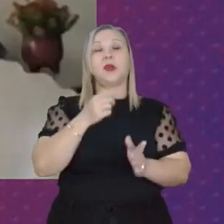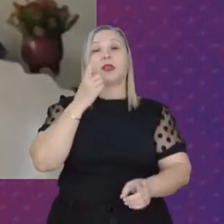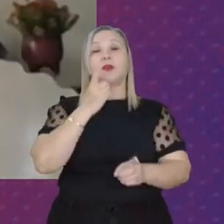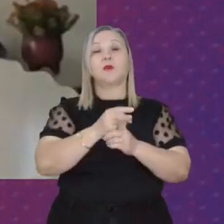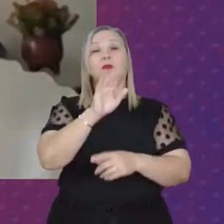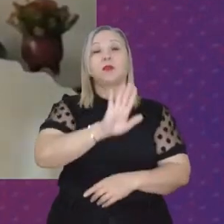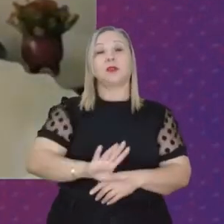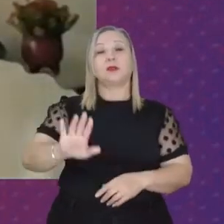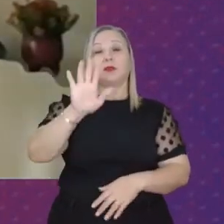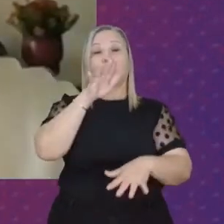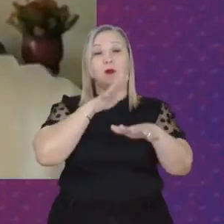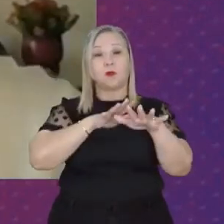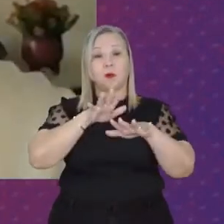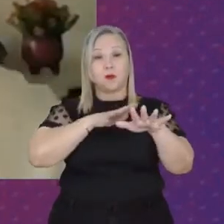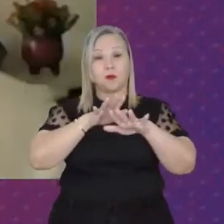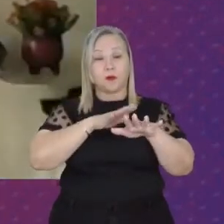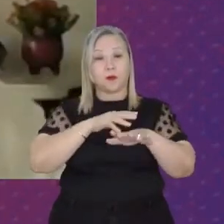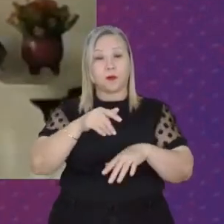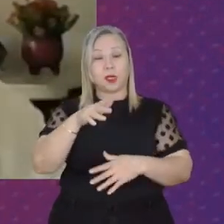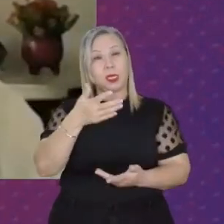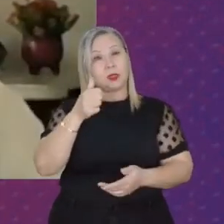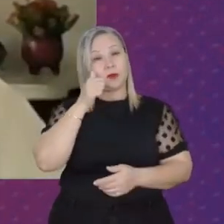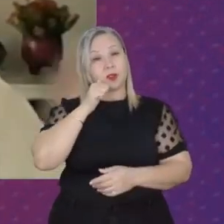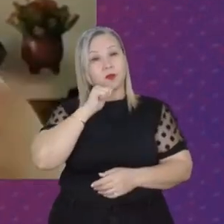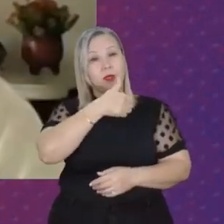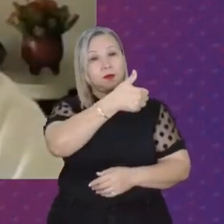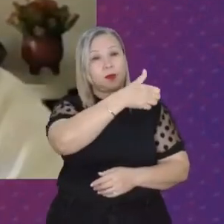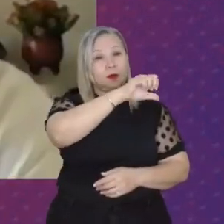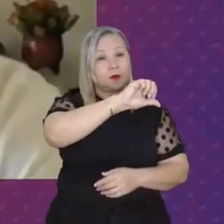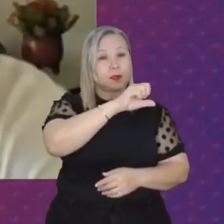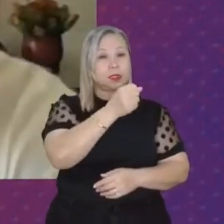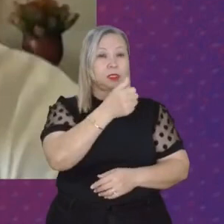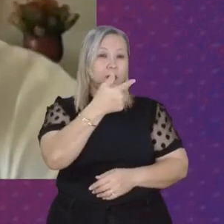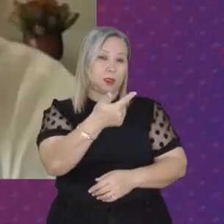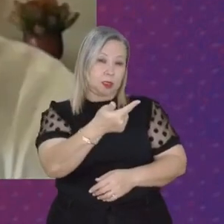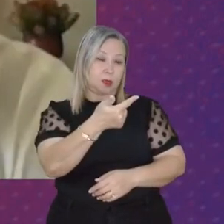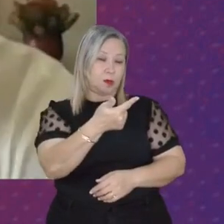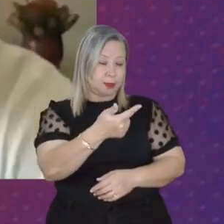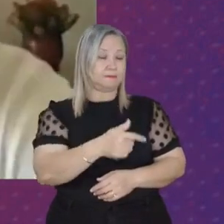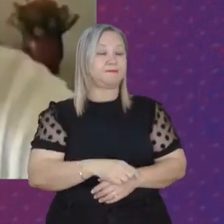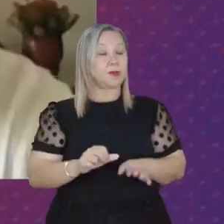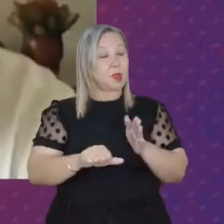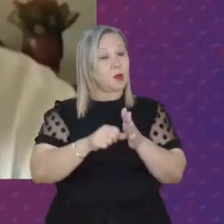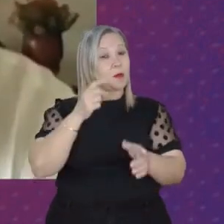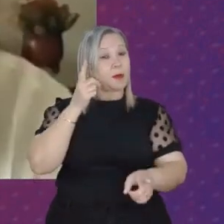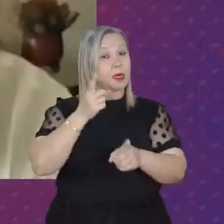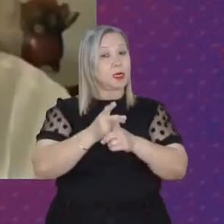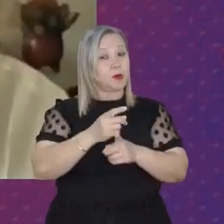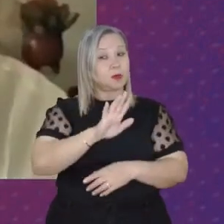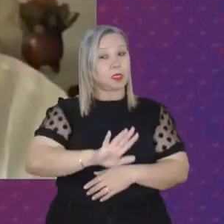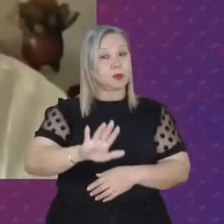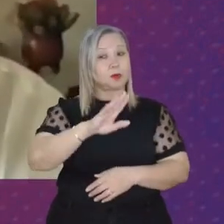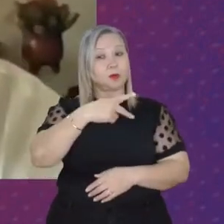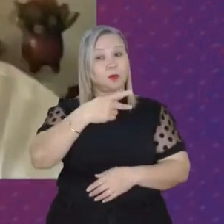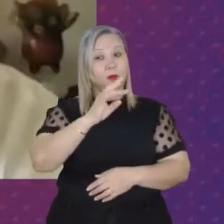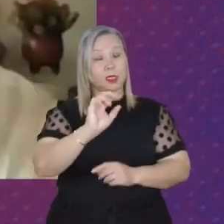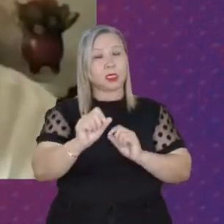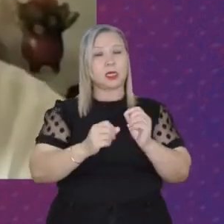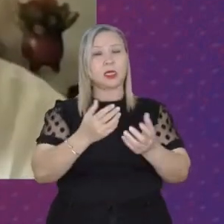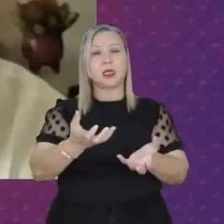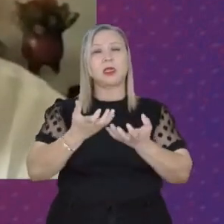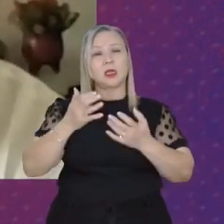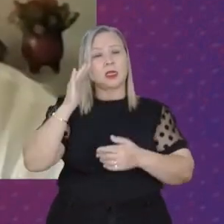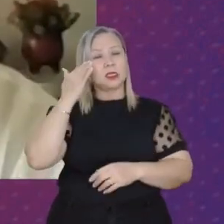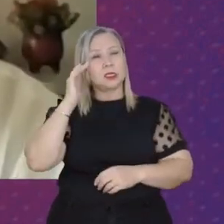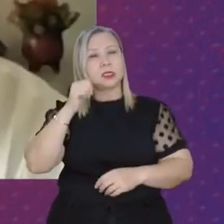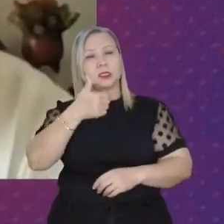de mulheres do PT em 1982, e eu queria que a gente entendesse que 10